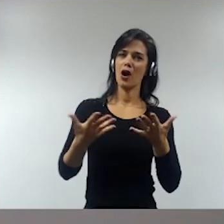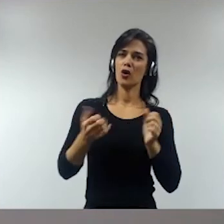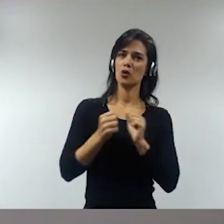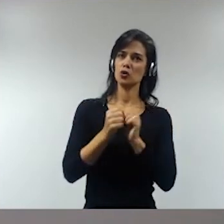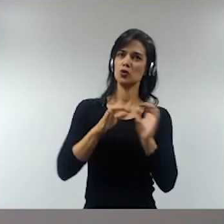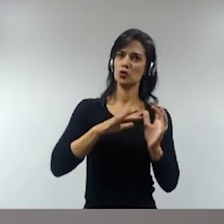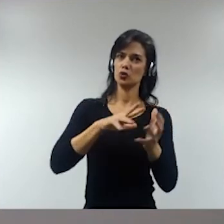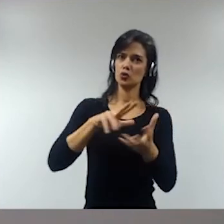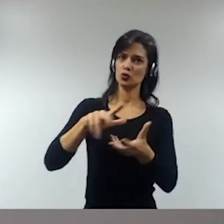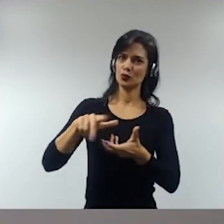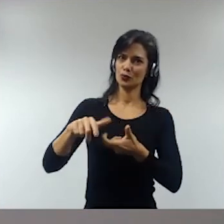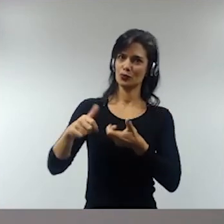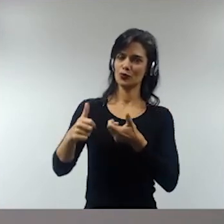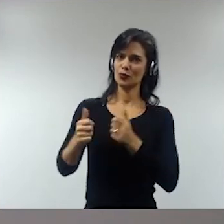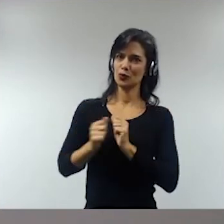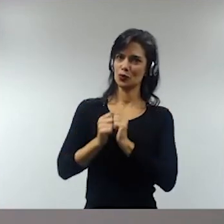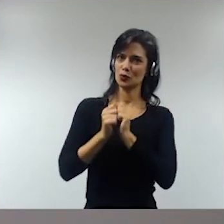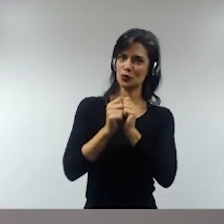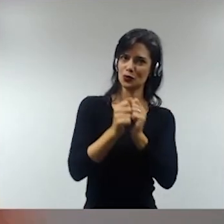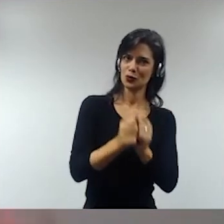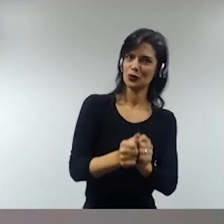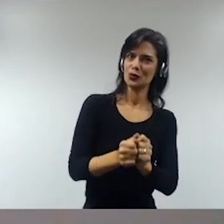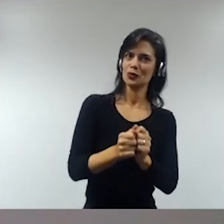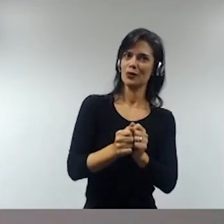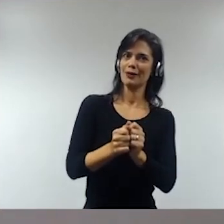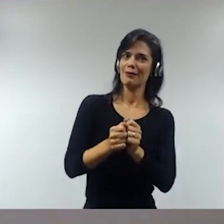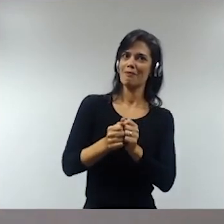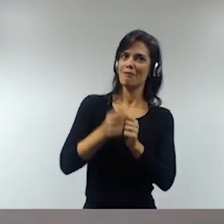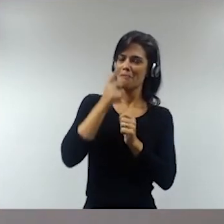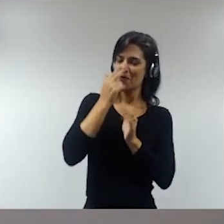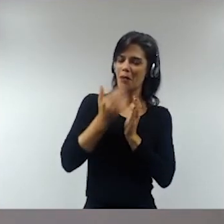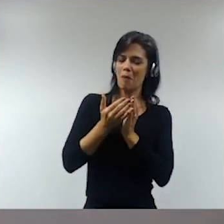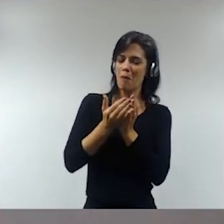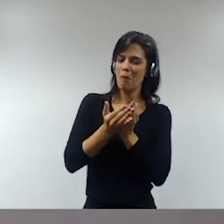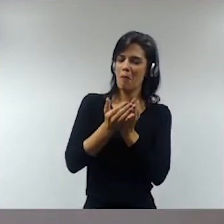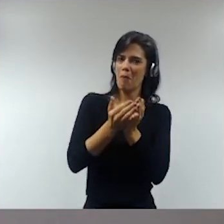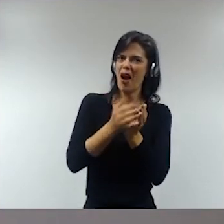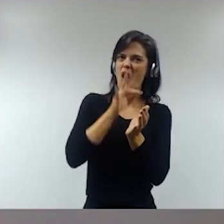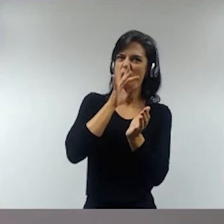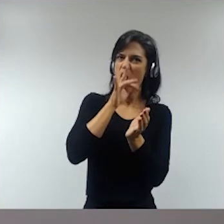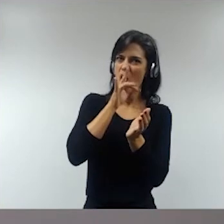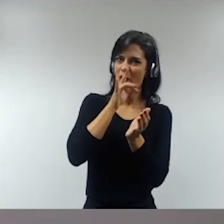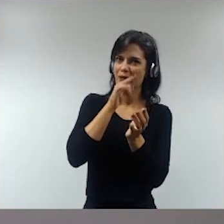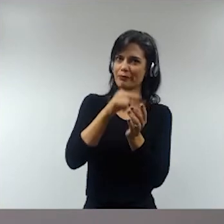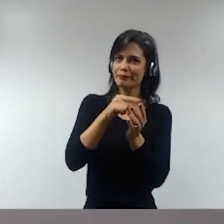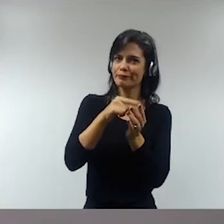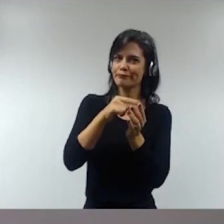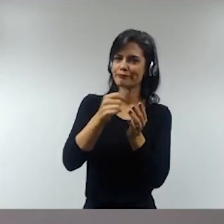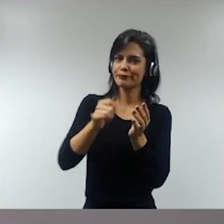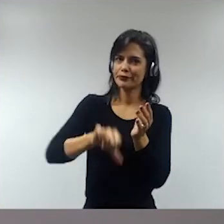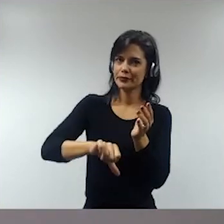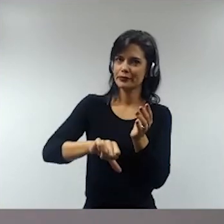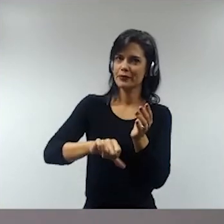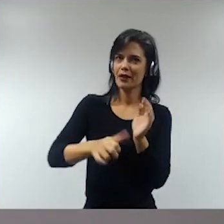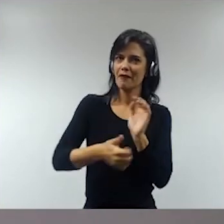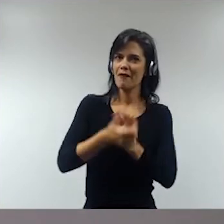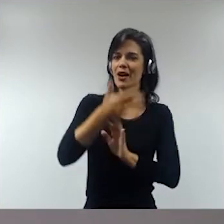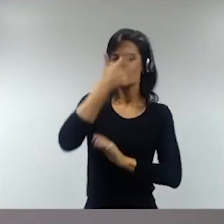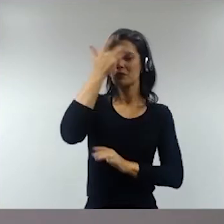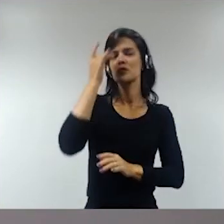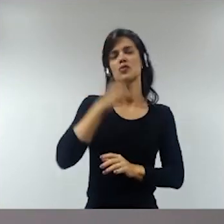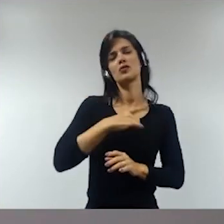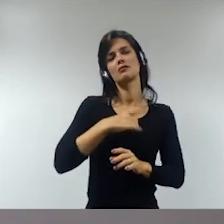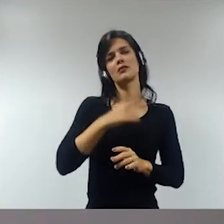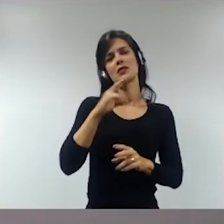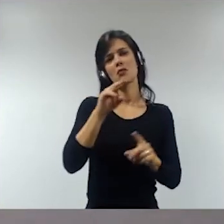é um barco bom, que é um barco de recessão. Muita gente tem um olhar muito, muito